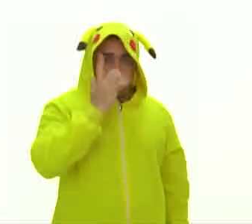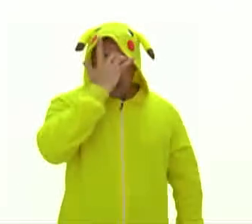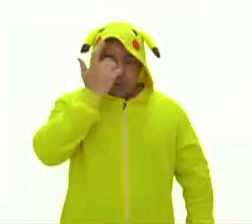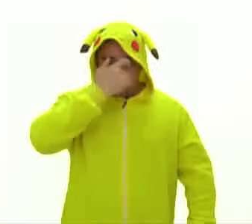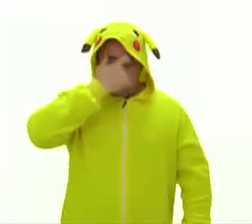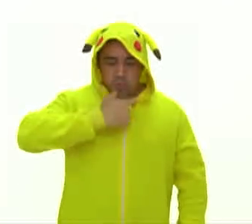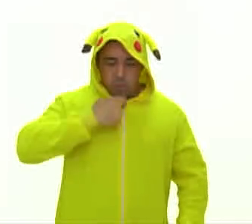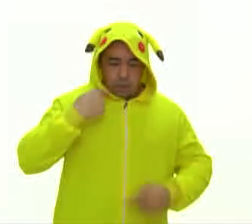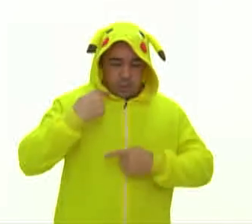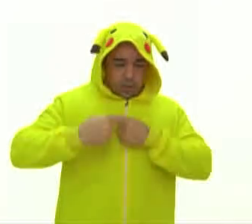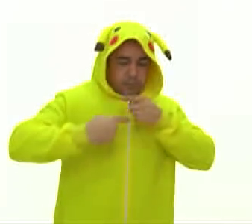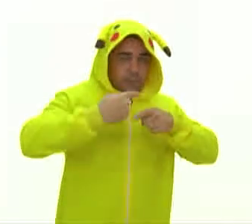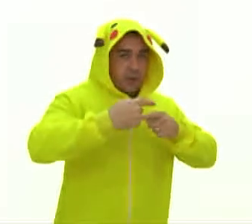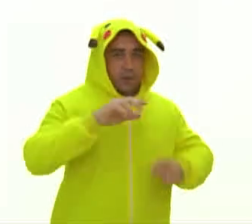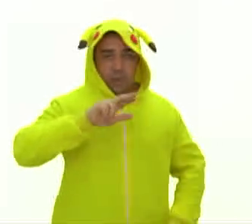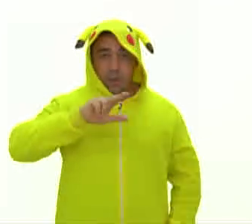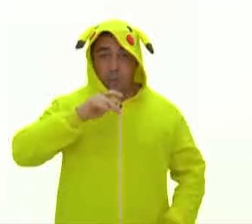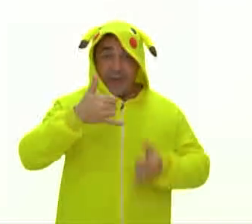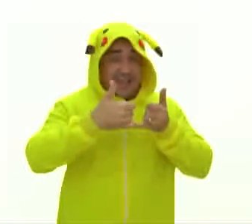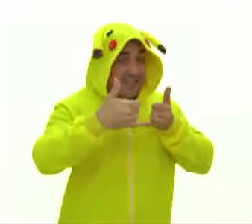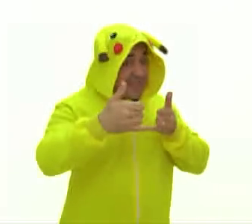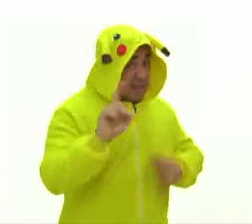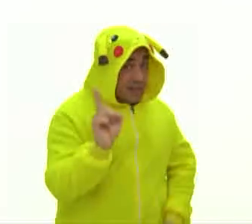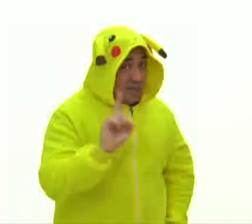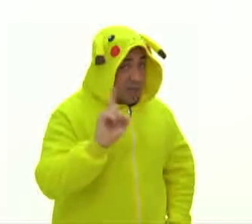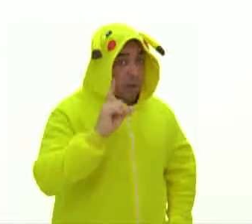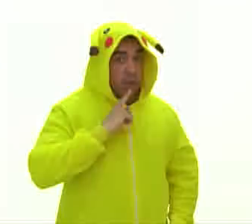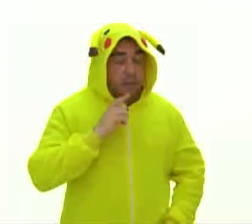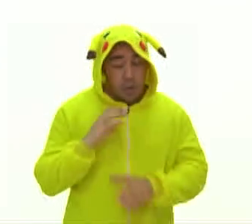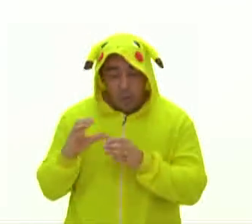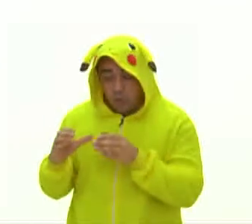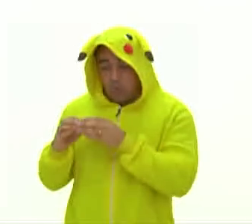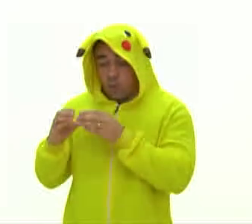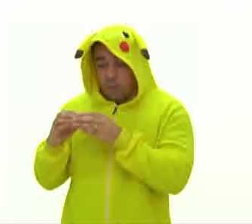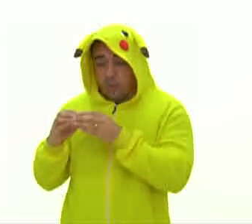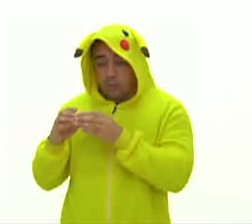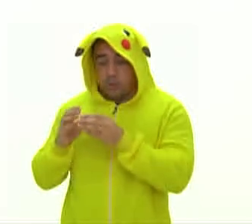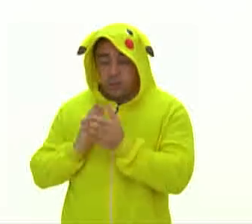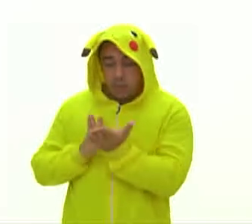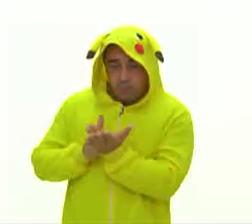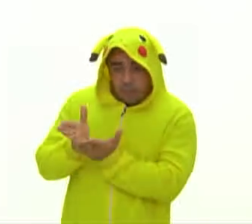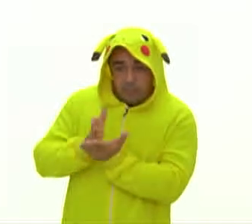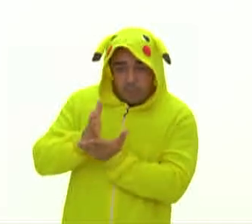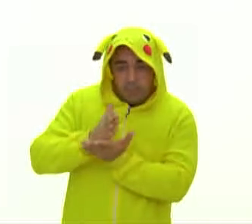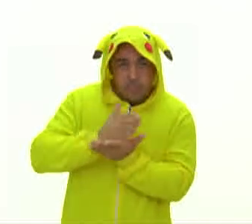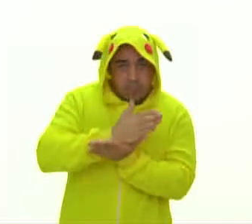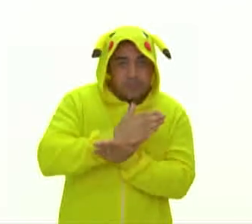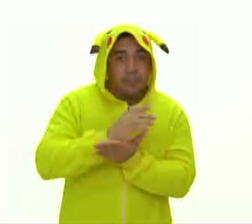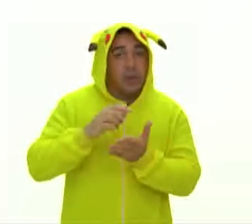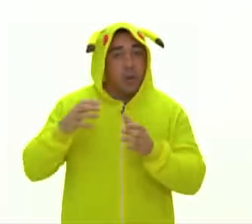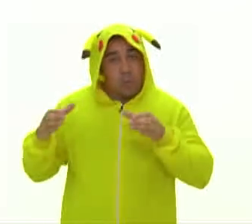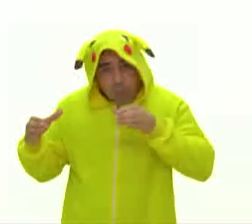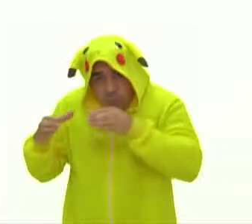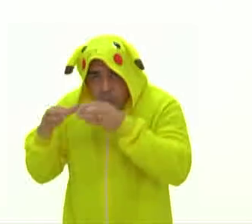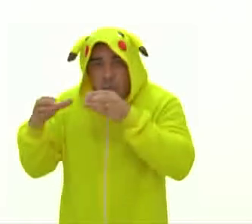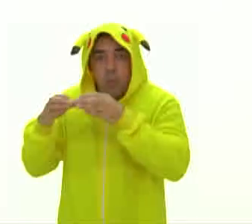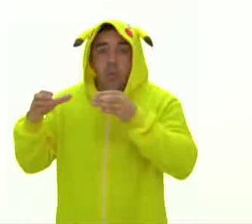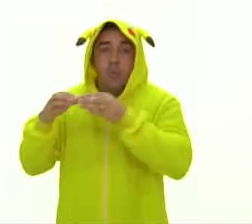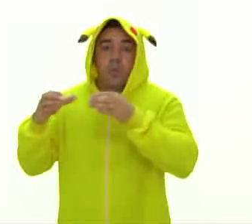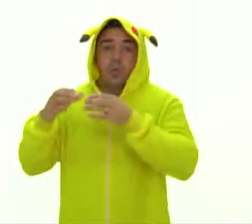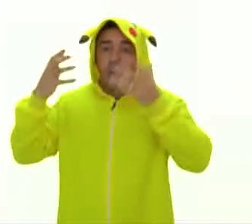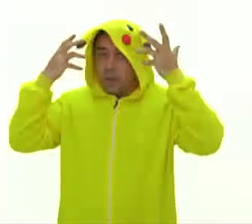ele evolui, né? Não é linear, ele é ramificado. Ocorre em diversas direções e uma população, ou seja, não